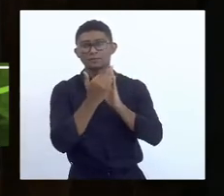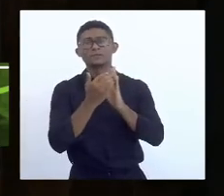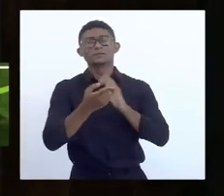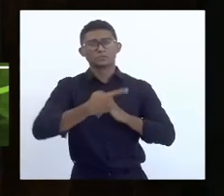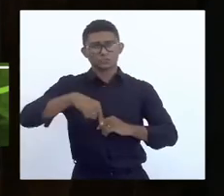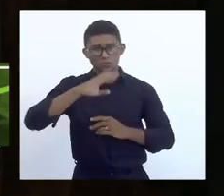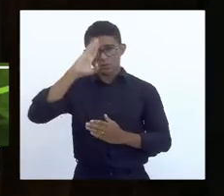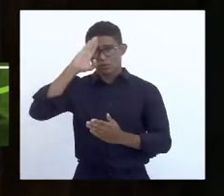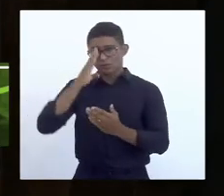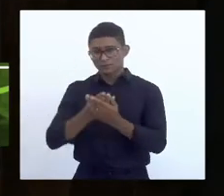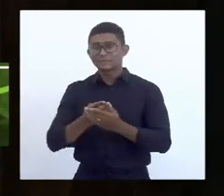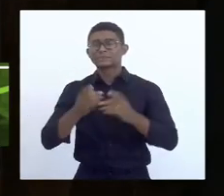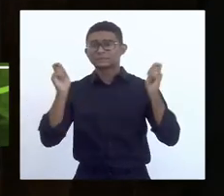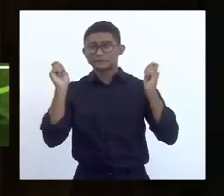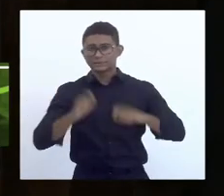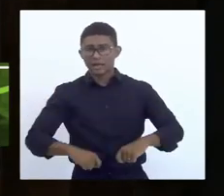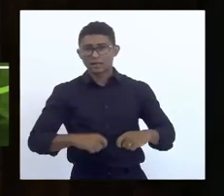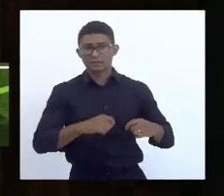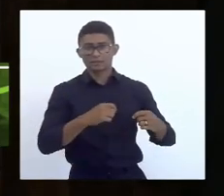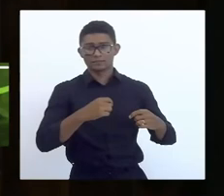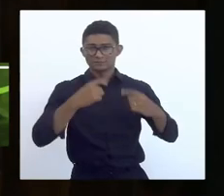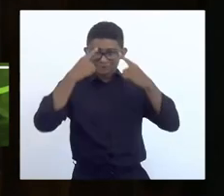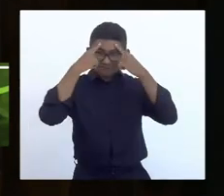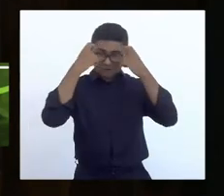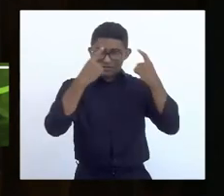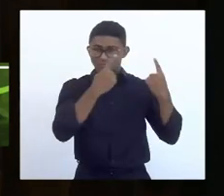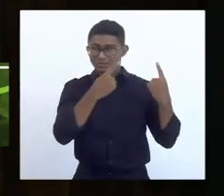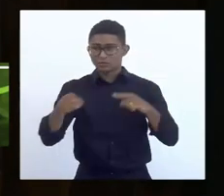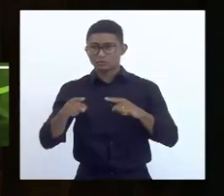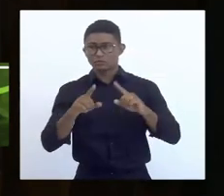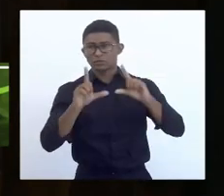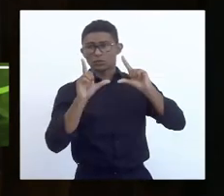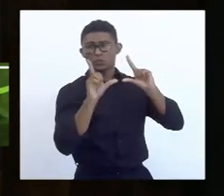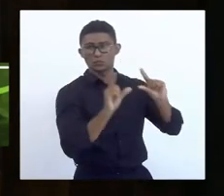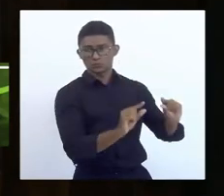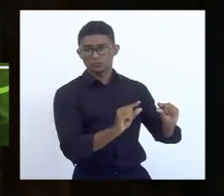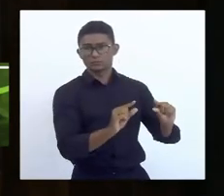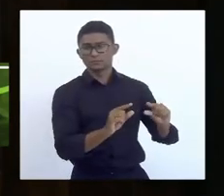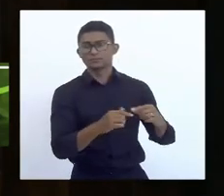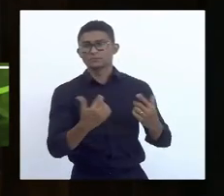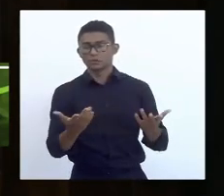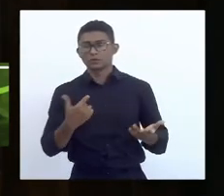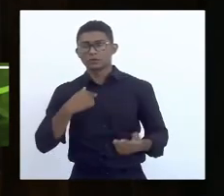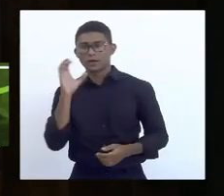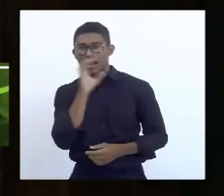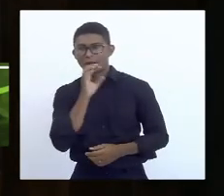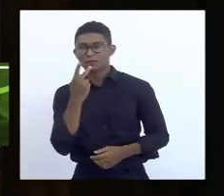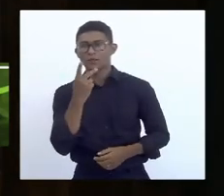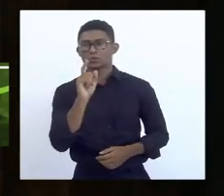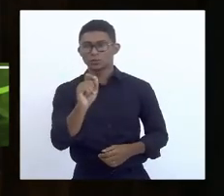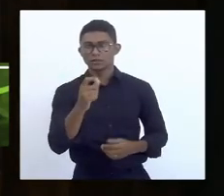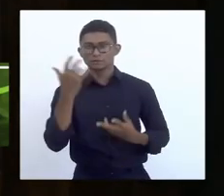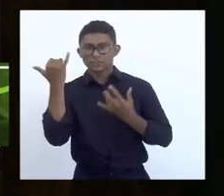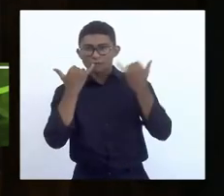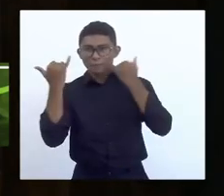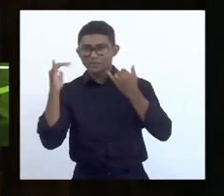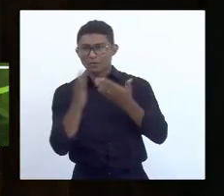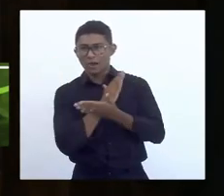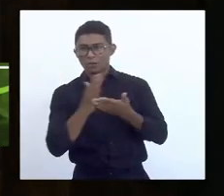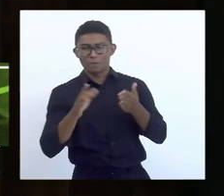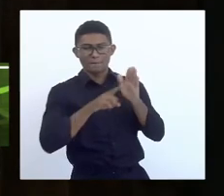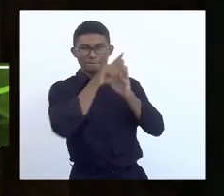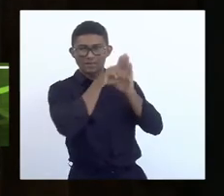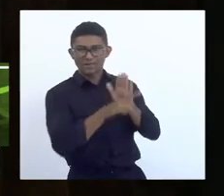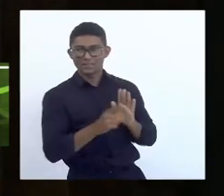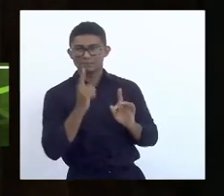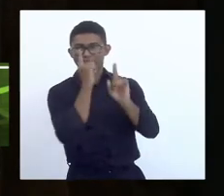são formas de colaborar aí para todos os tipos de violência. Eu vou dizer rapidamente alguns dados da pesquisa que nós